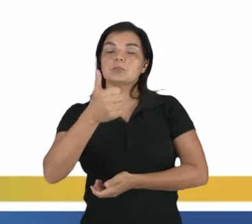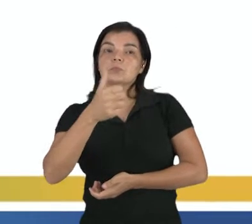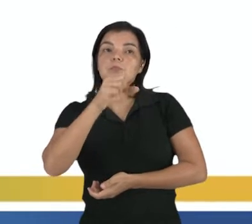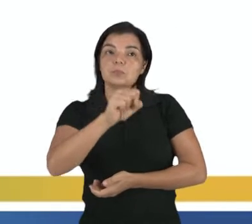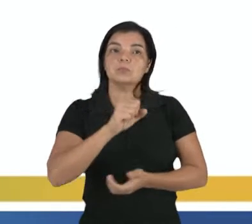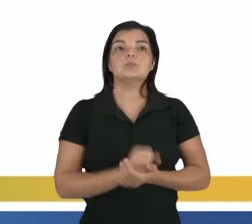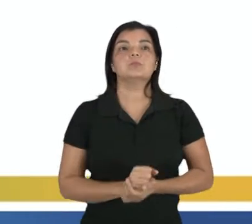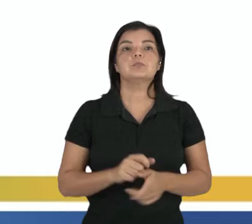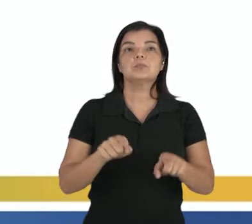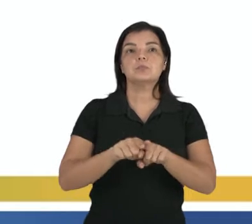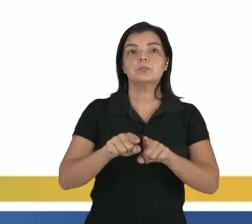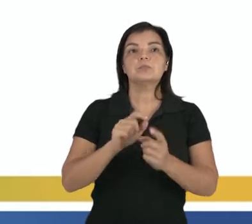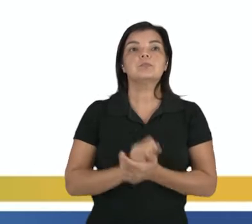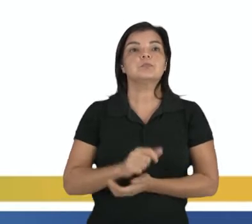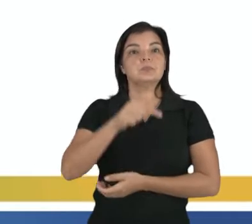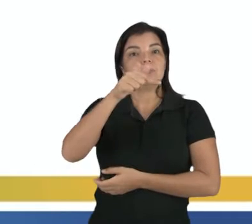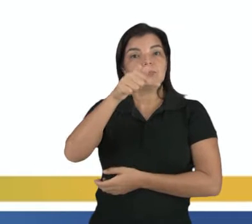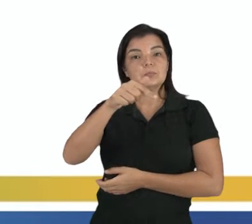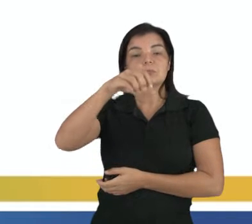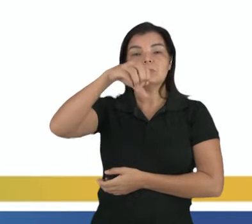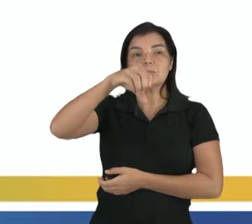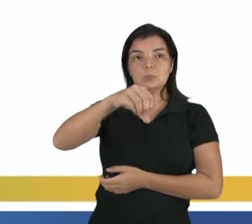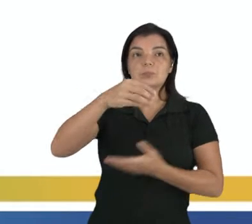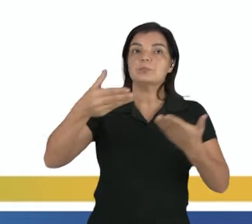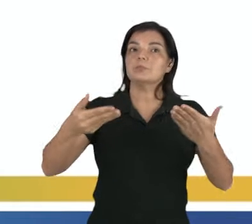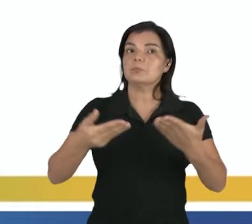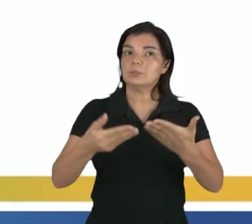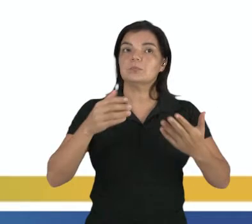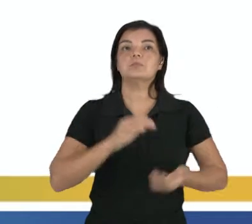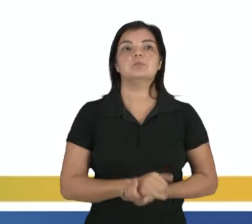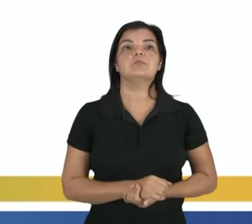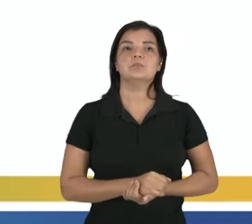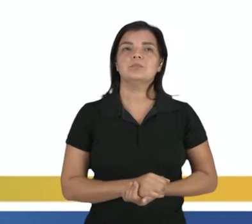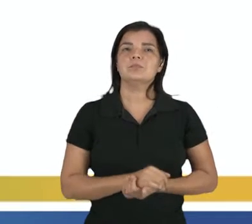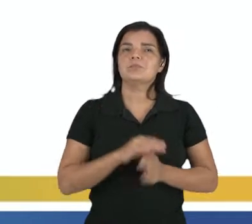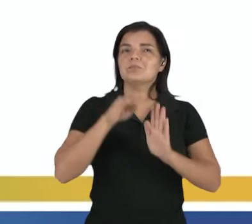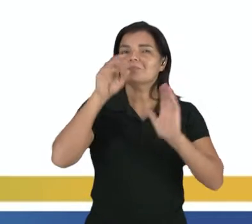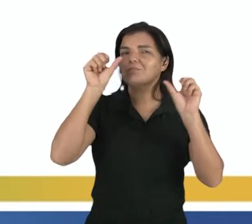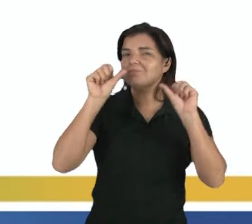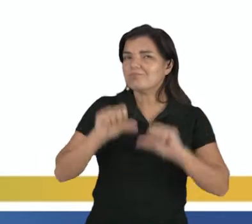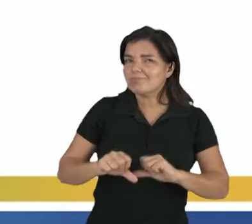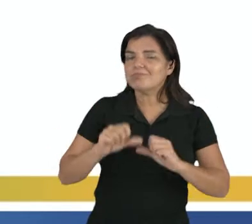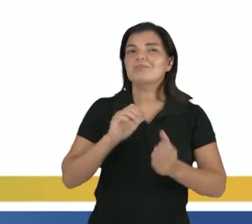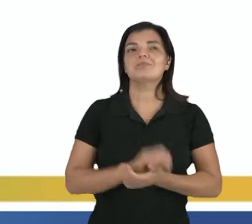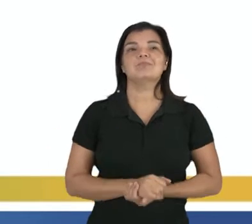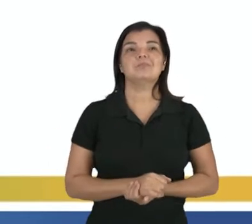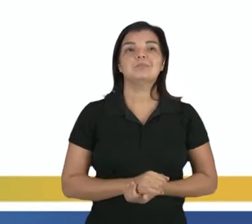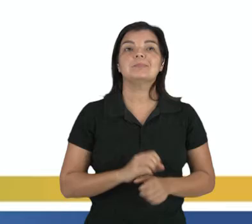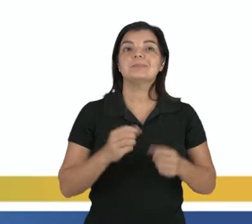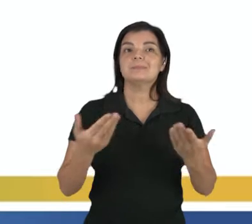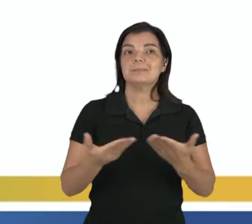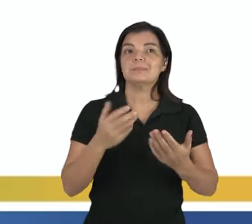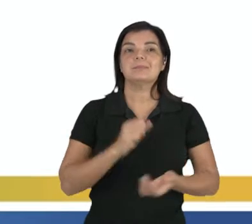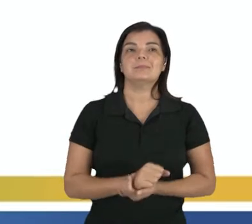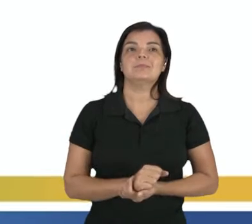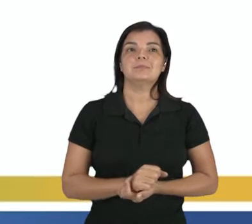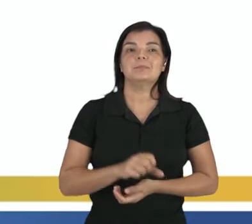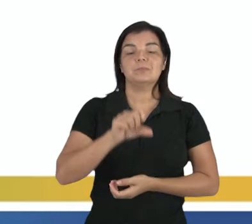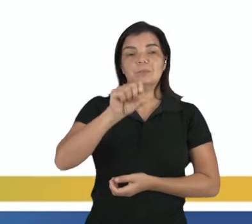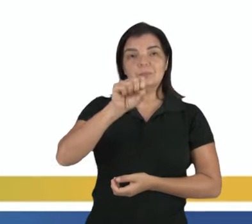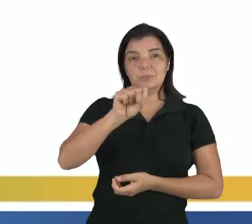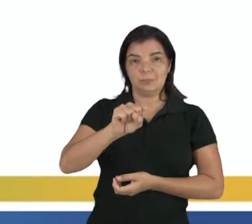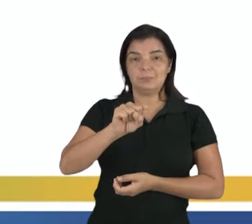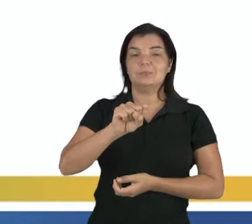na 79ª posição. Agora, ele está um pouquinho pior. Ele está ocupando a